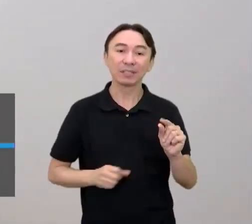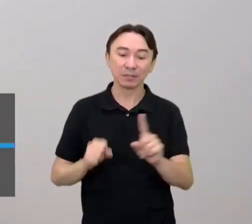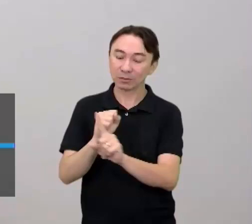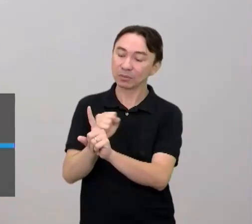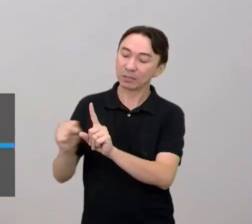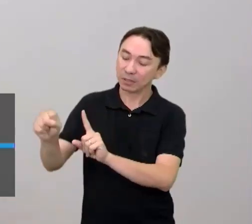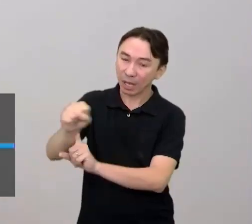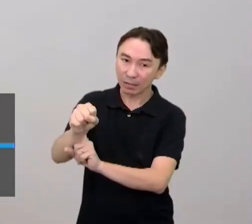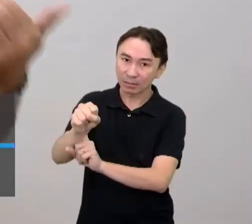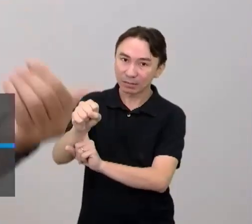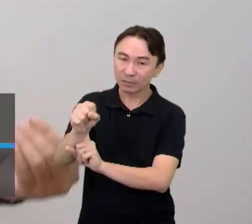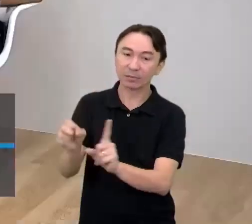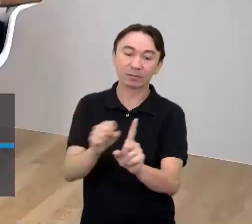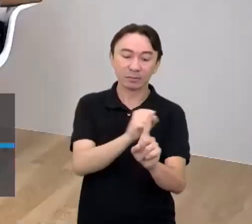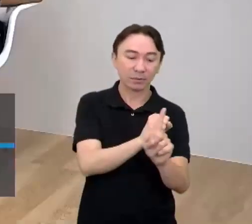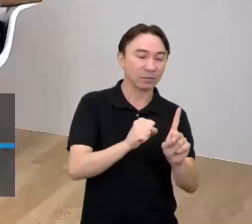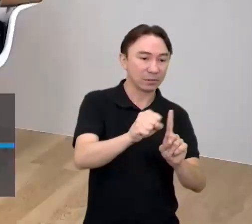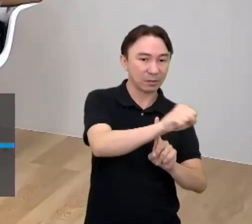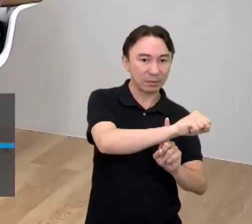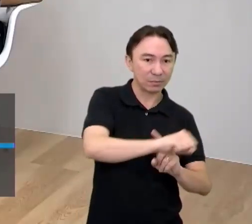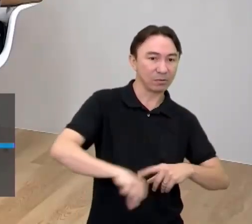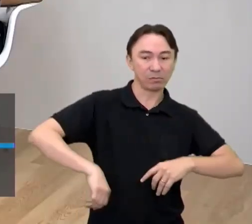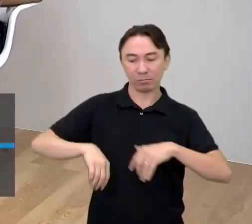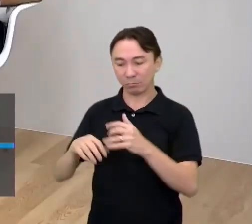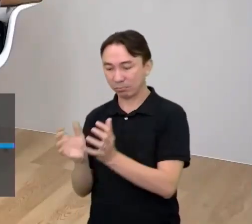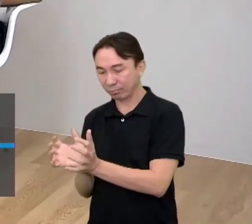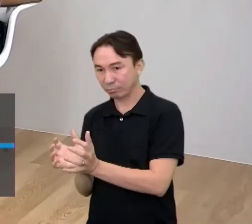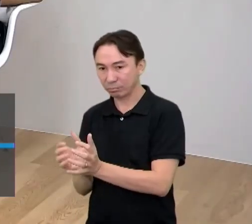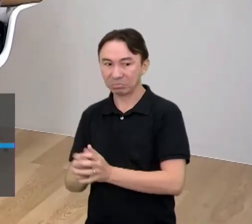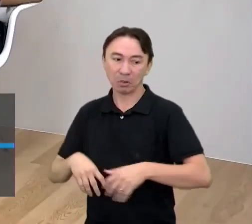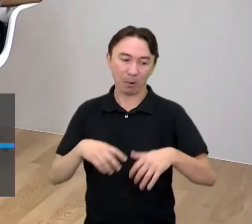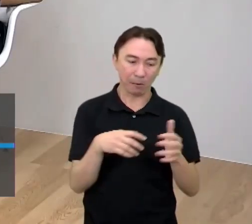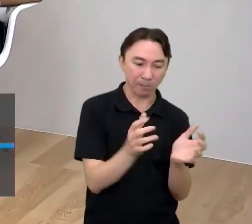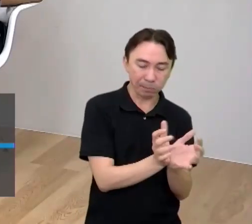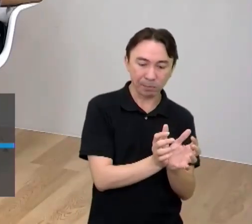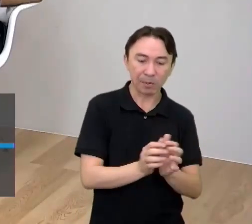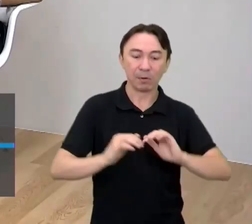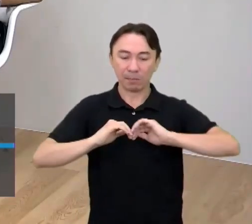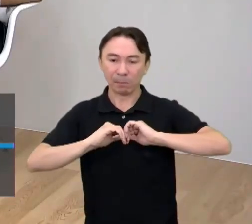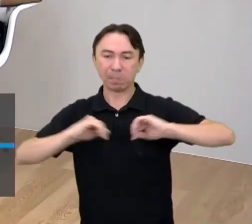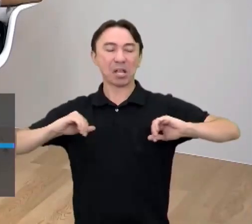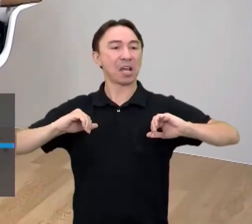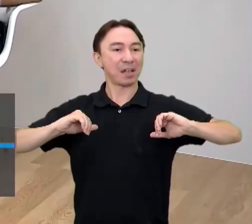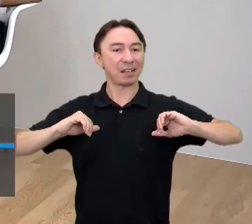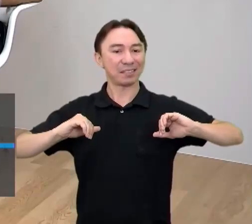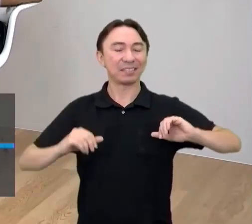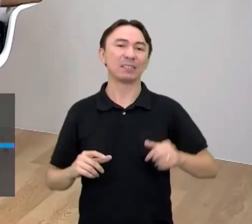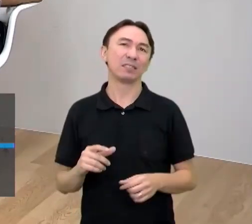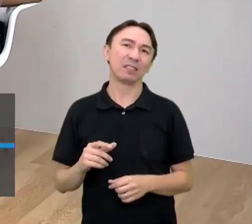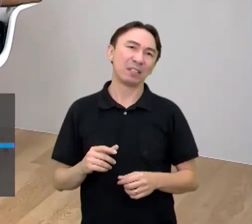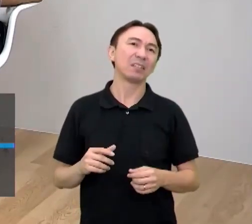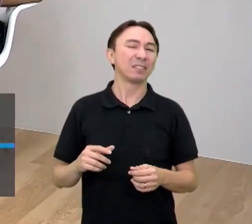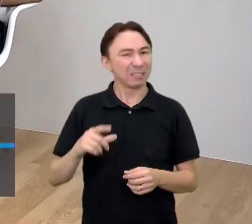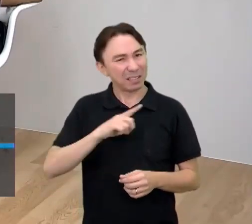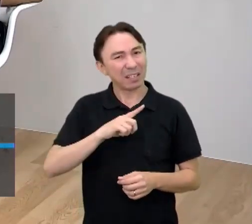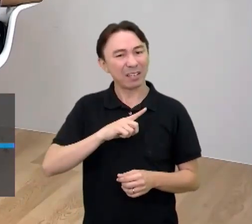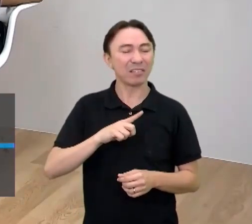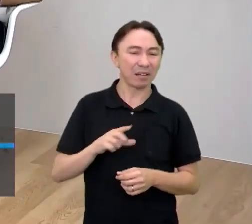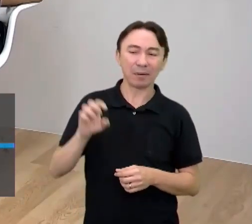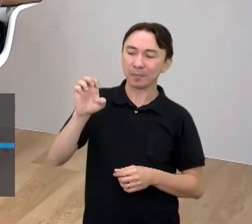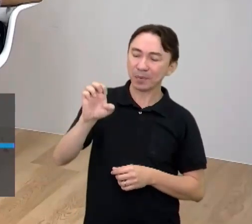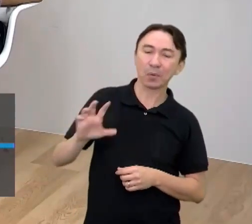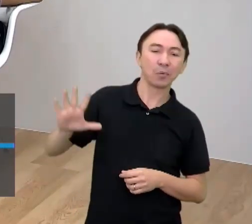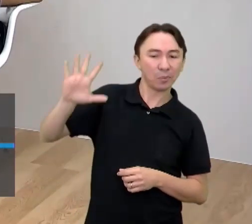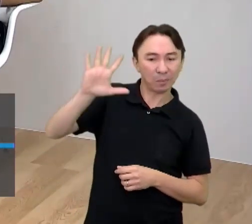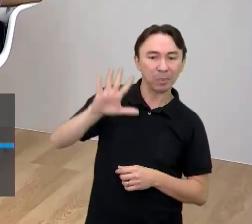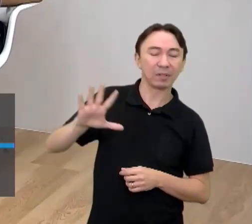tribalizadas. Sim. Já existia o contato do europeu com as populações nativas em outros continentes, sim, principalmente